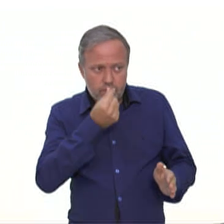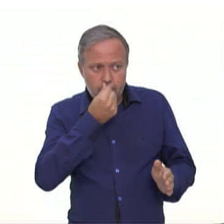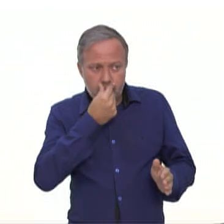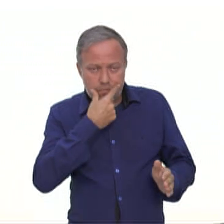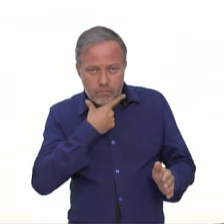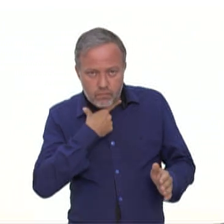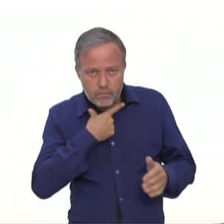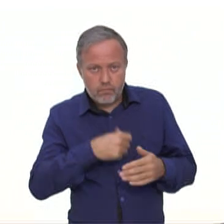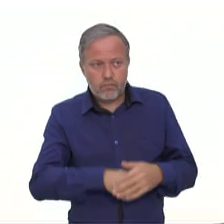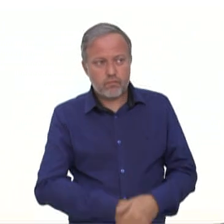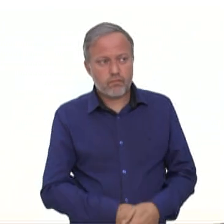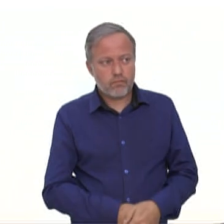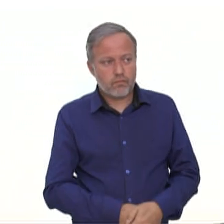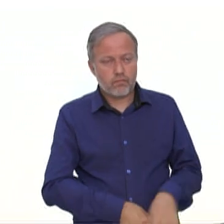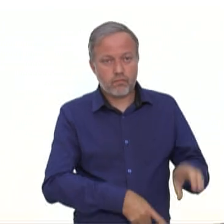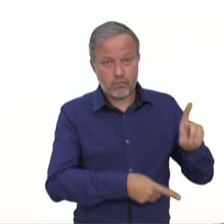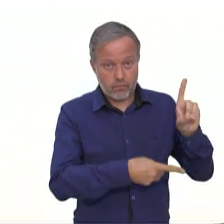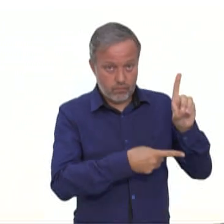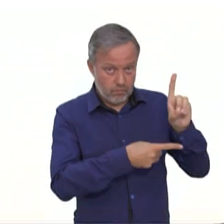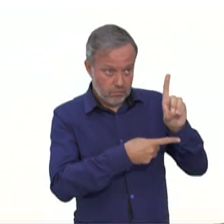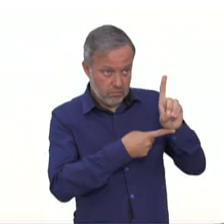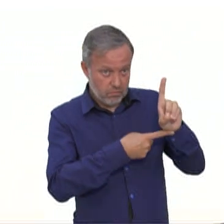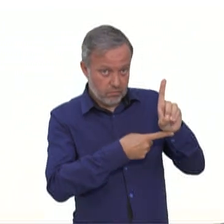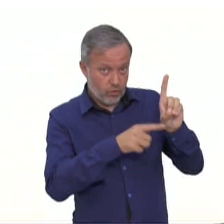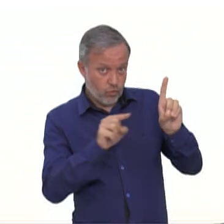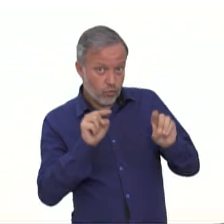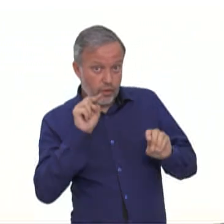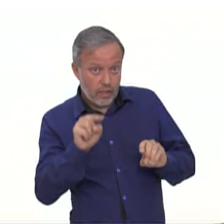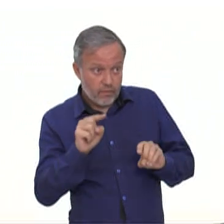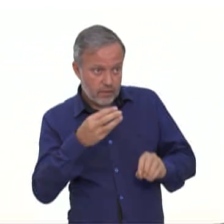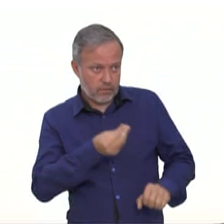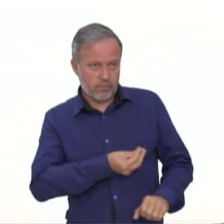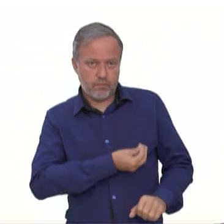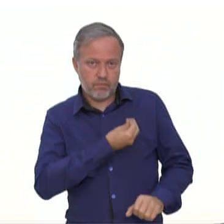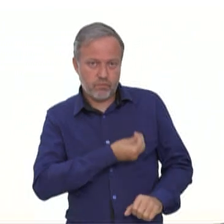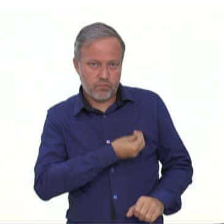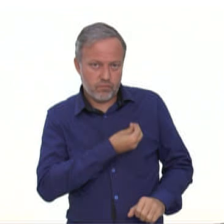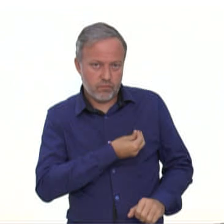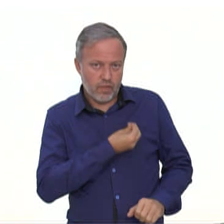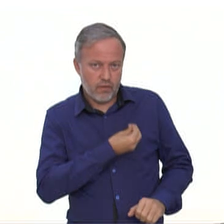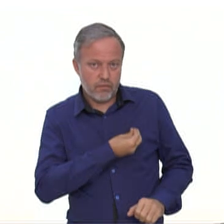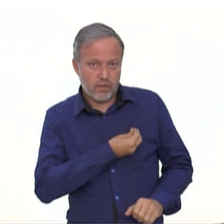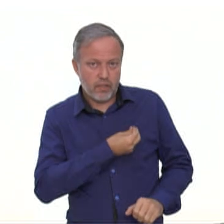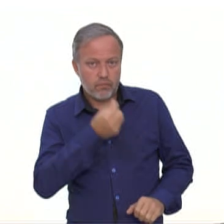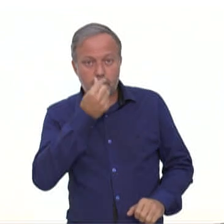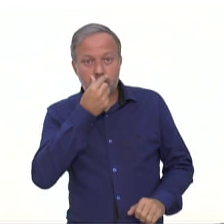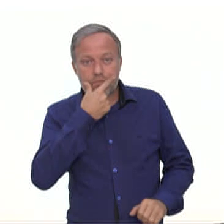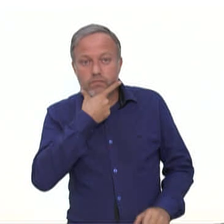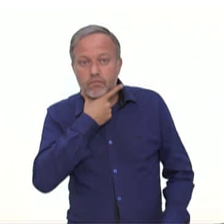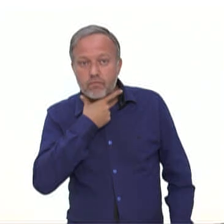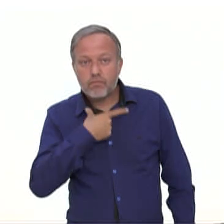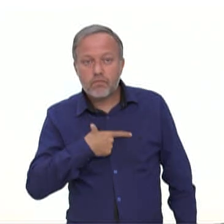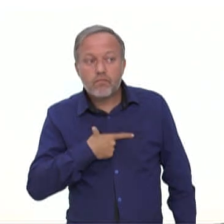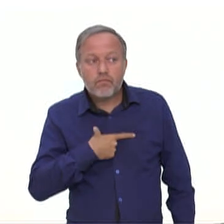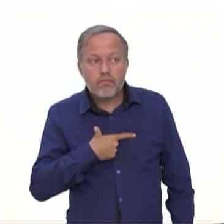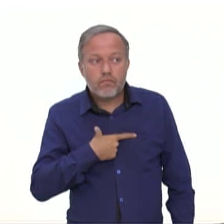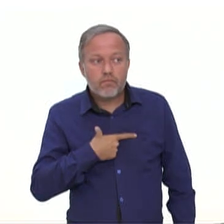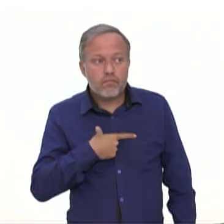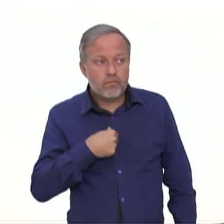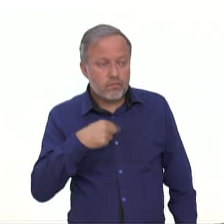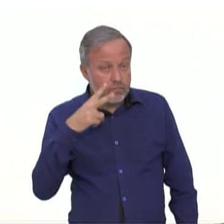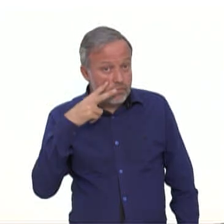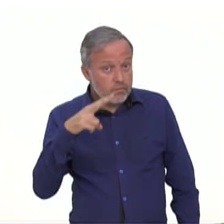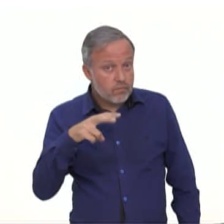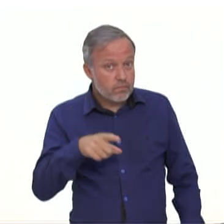autor faz julgamentos sobre a vida do escritor. Super tranquilo, né? Vocês já devem ter